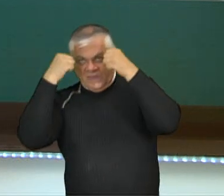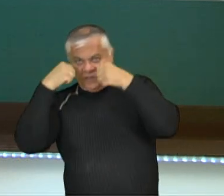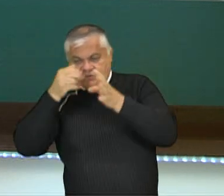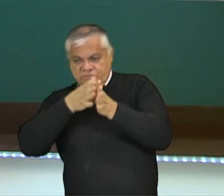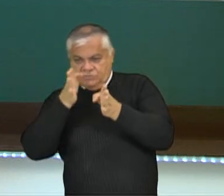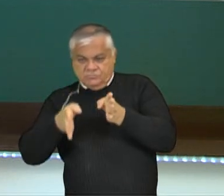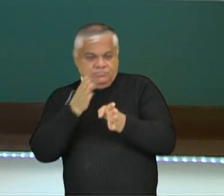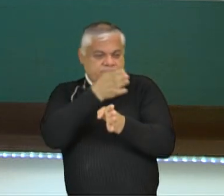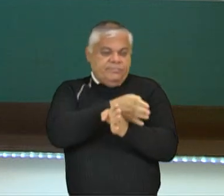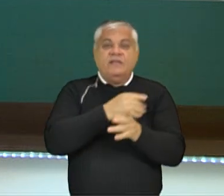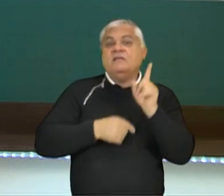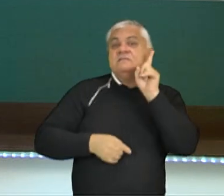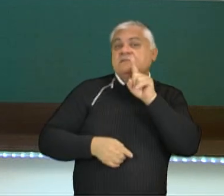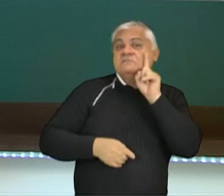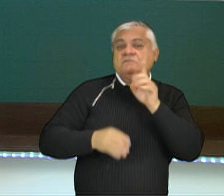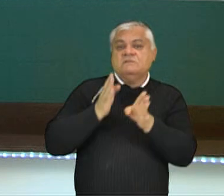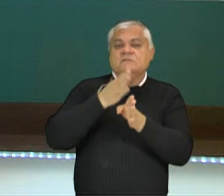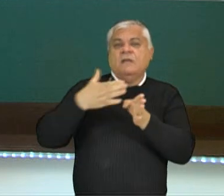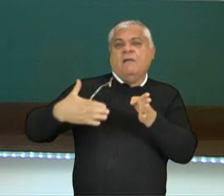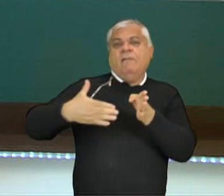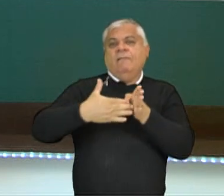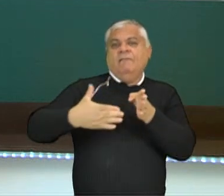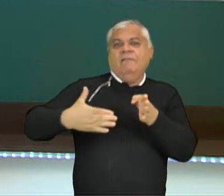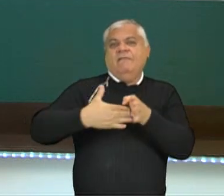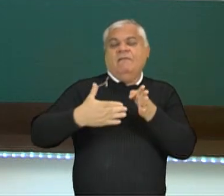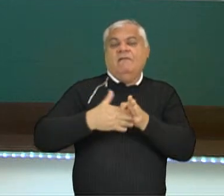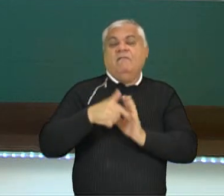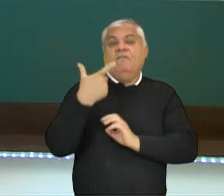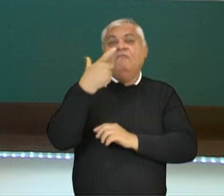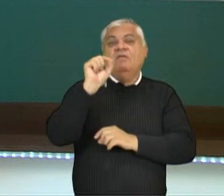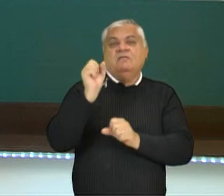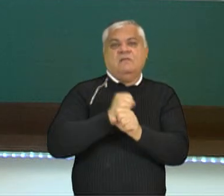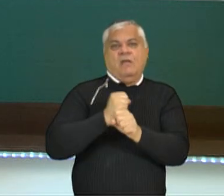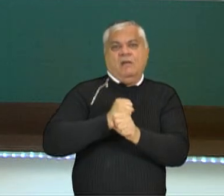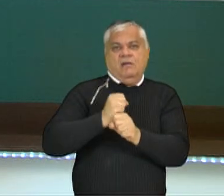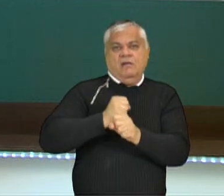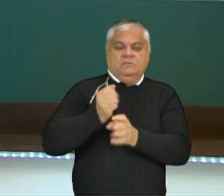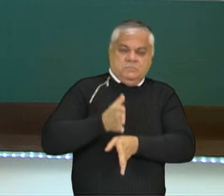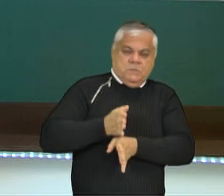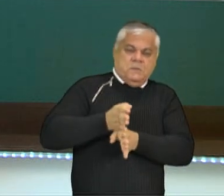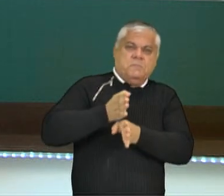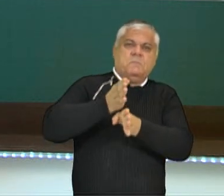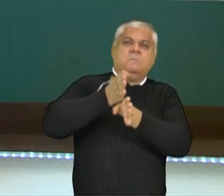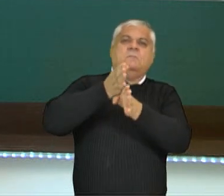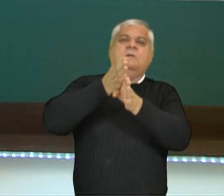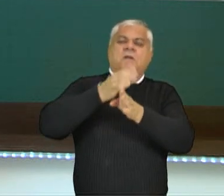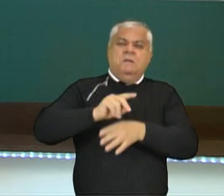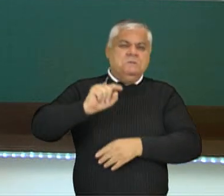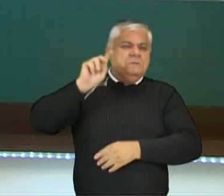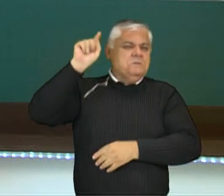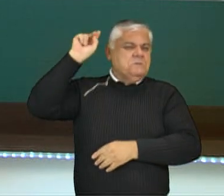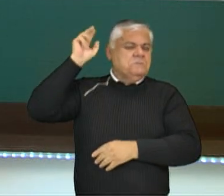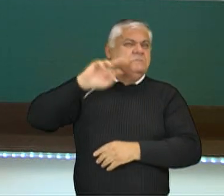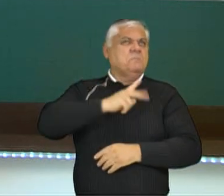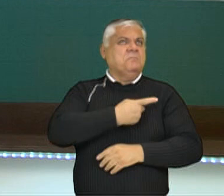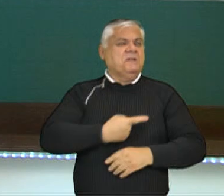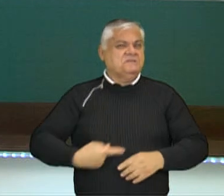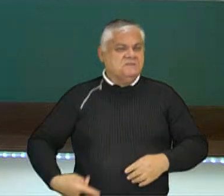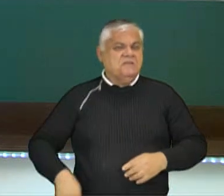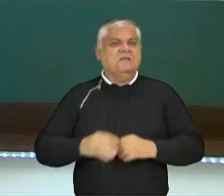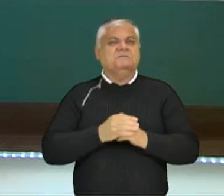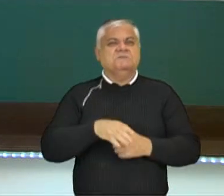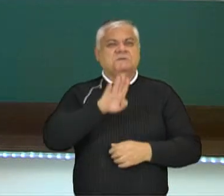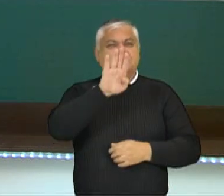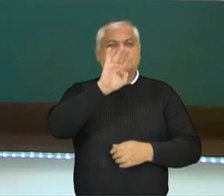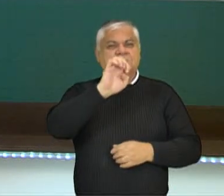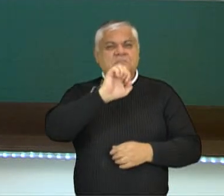México, barrando as pessoas de entrarem, né? E já faz 20 anos que esse muro existe, né? Desde lá do presidente Bill Clinton,